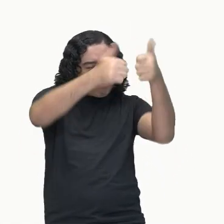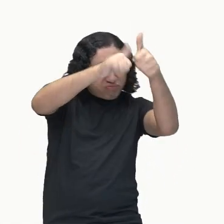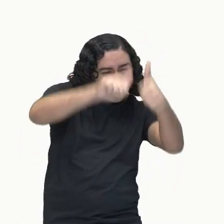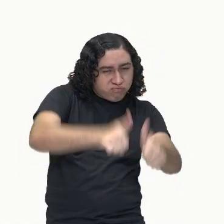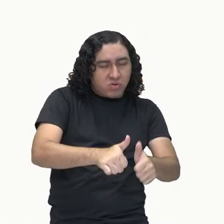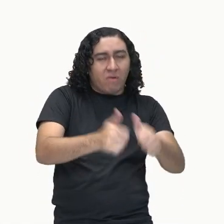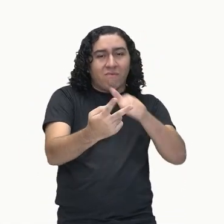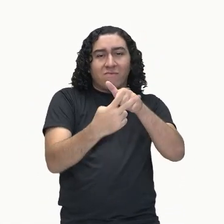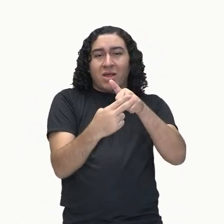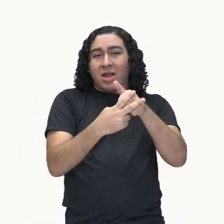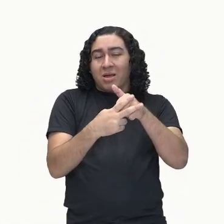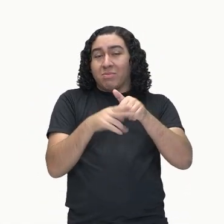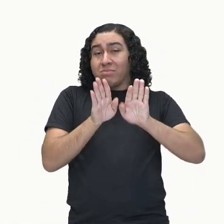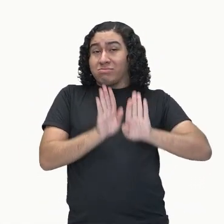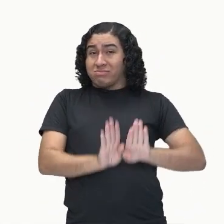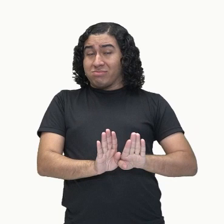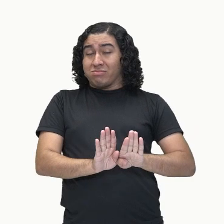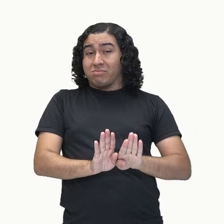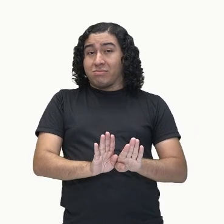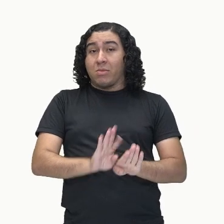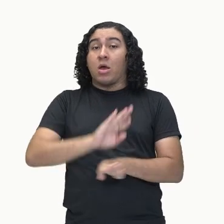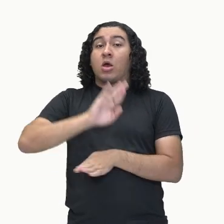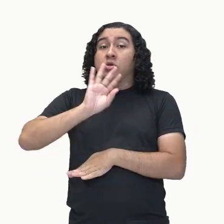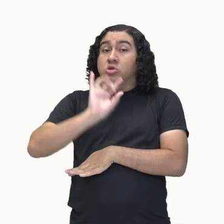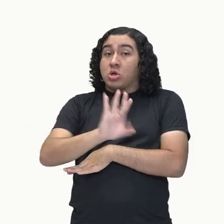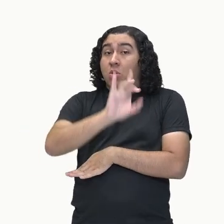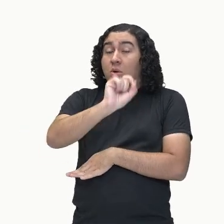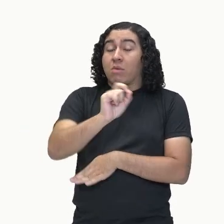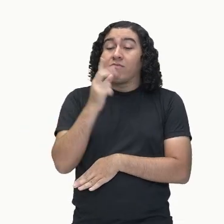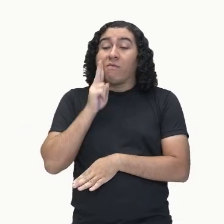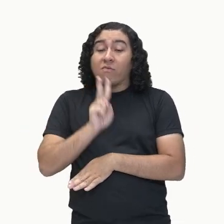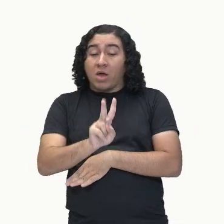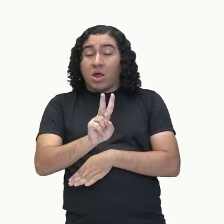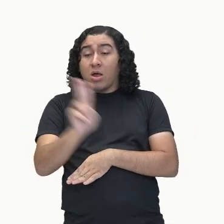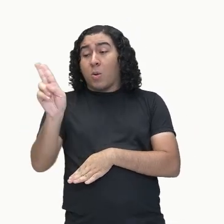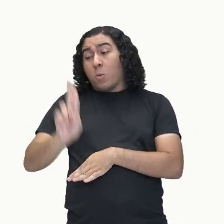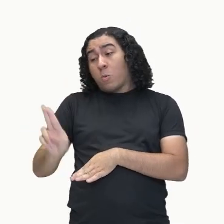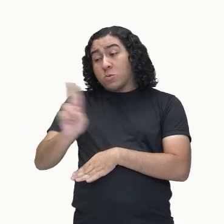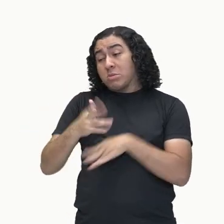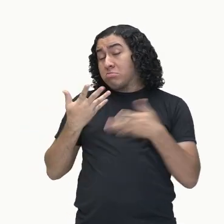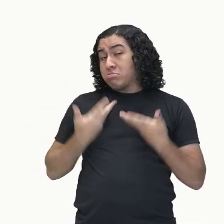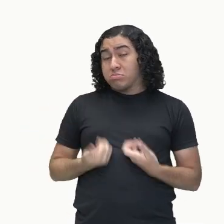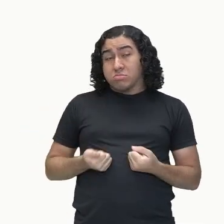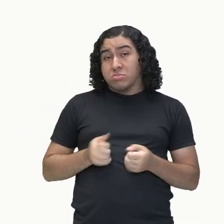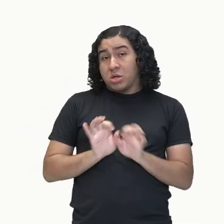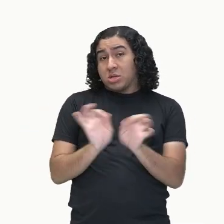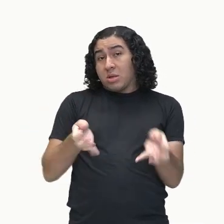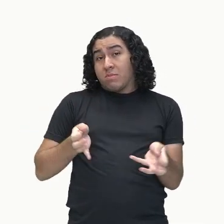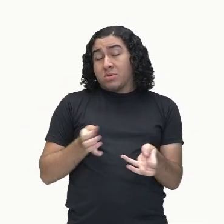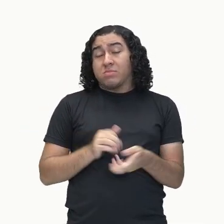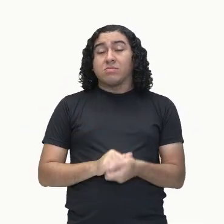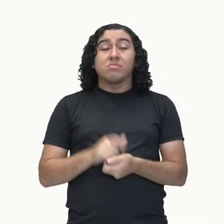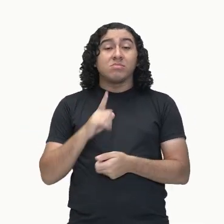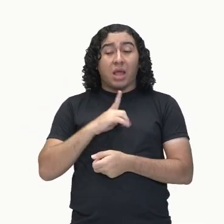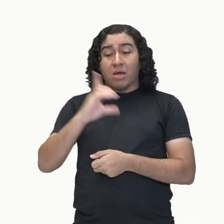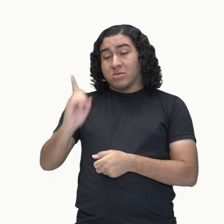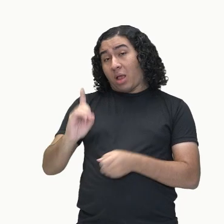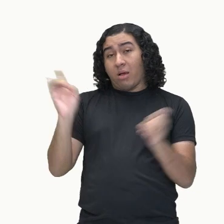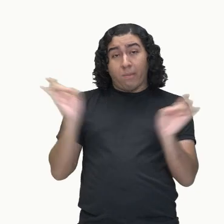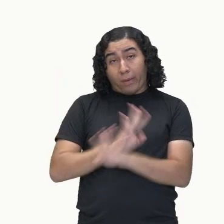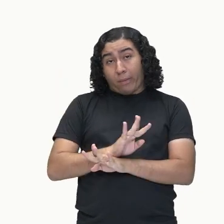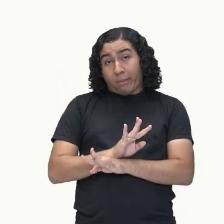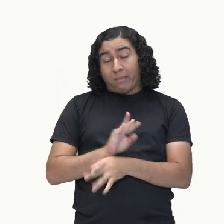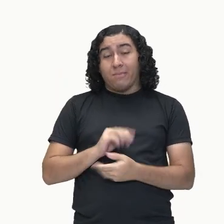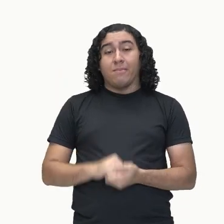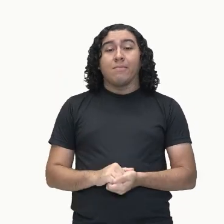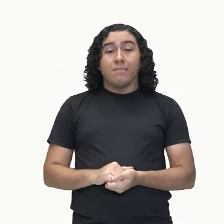verbo não vem ao caso é apenas ver usar e aceitar existe o d aí pronto o verbo